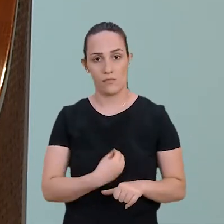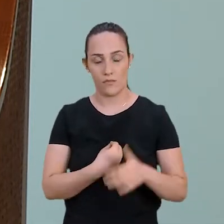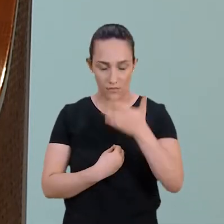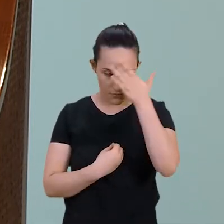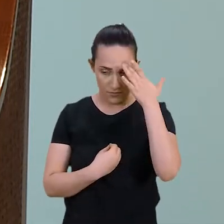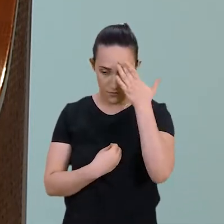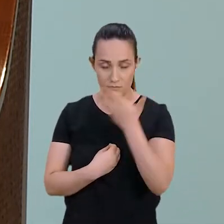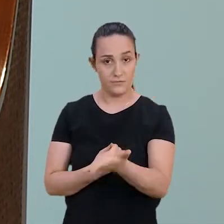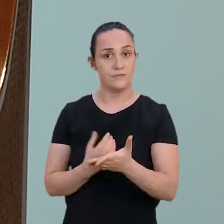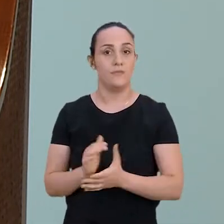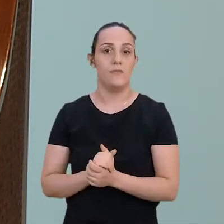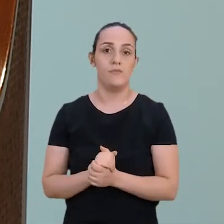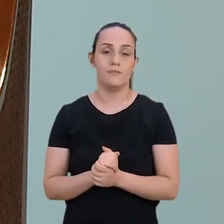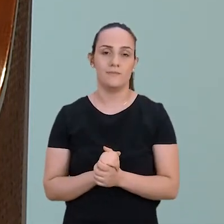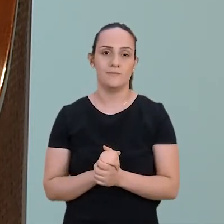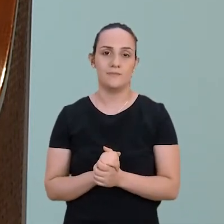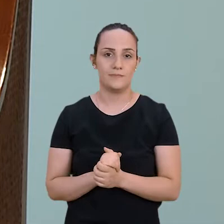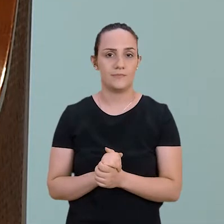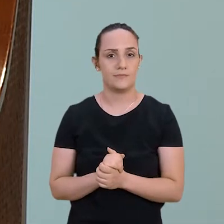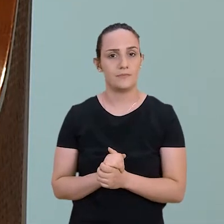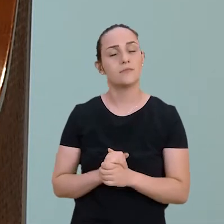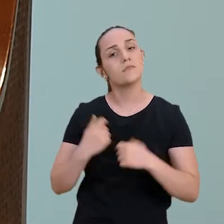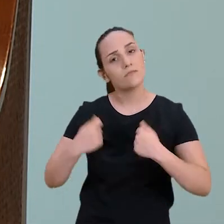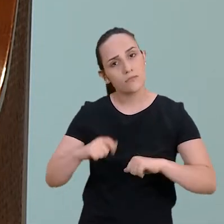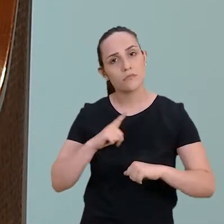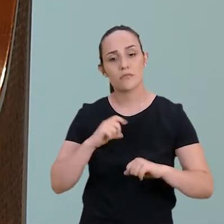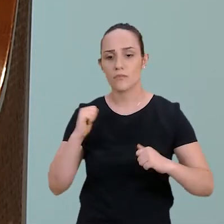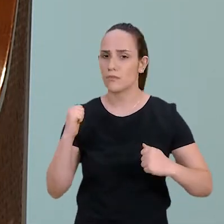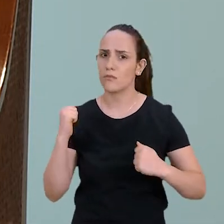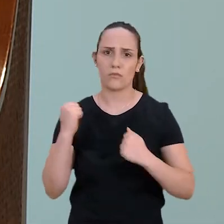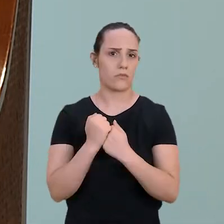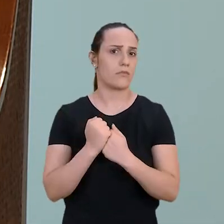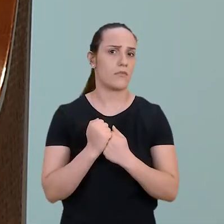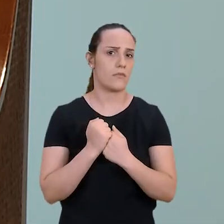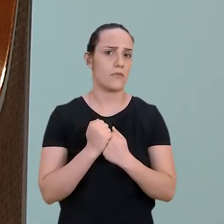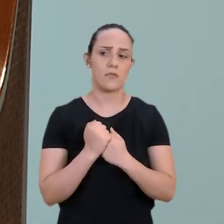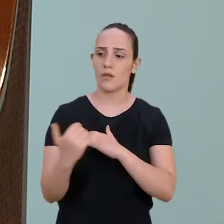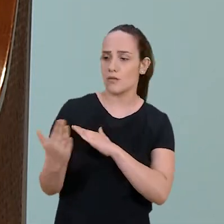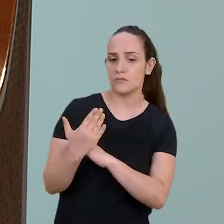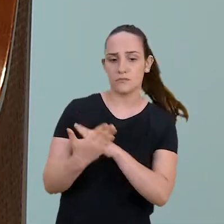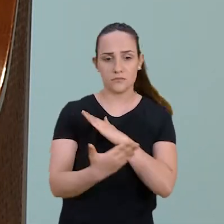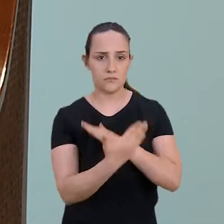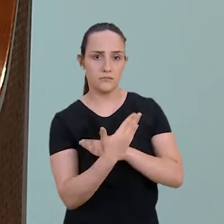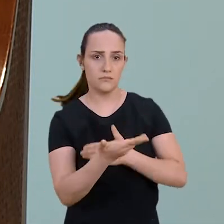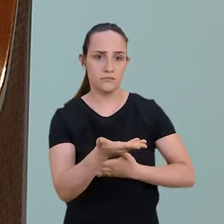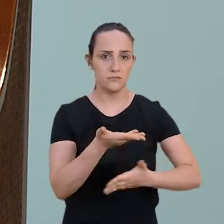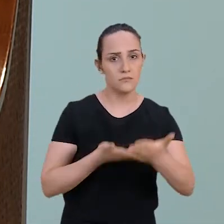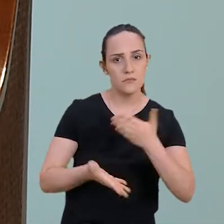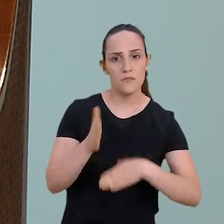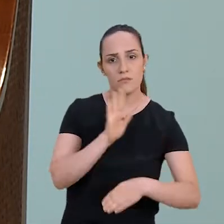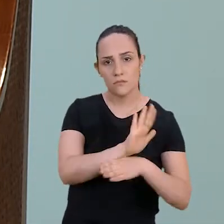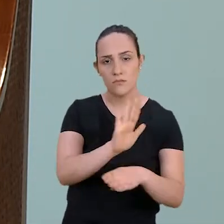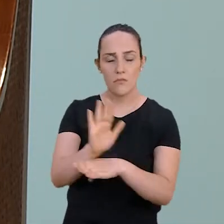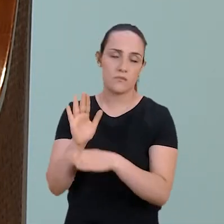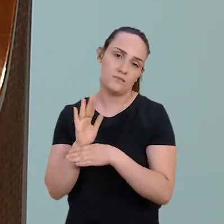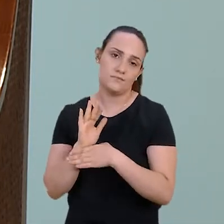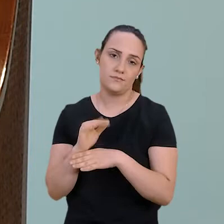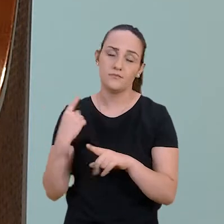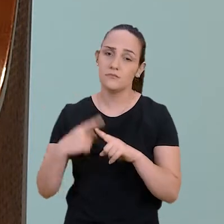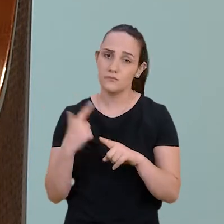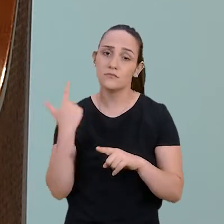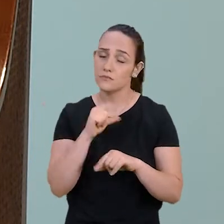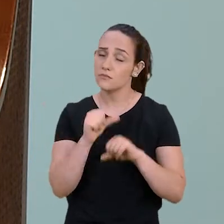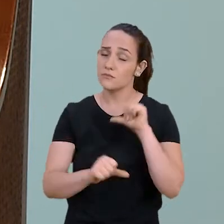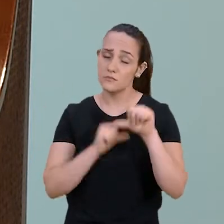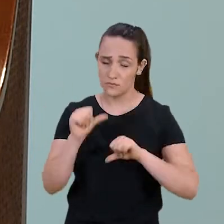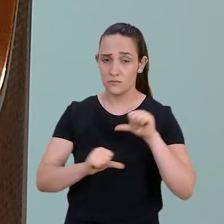ama, né? E você formar essa rede de apoio. Porque é possível mudar o curso natural dessas doenças,